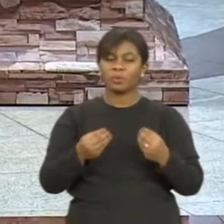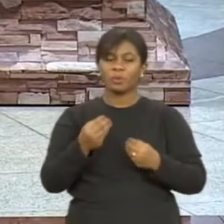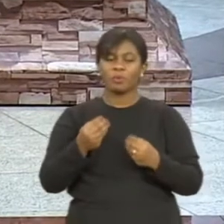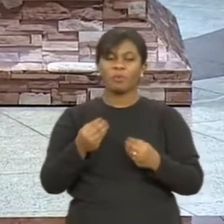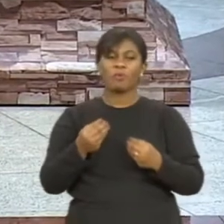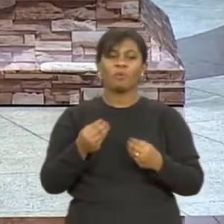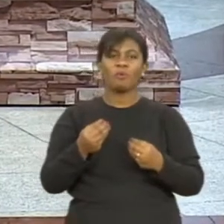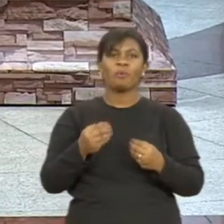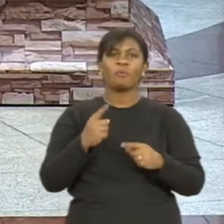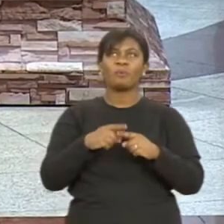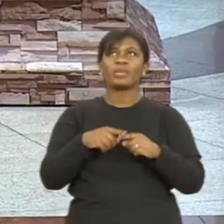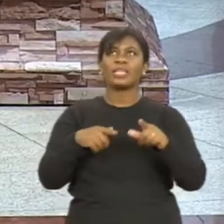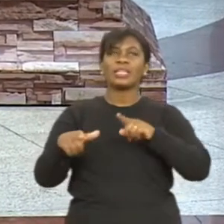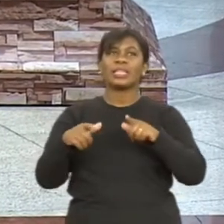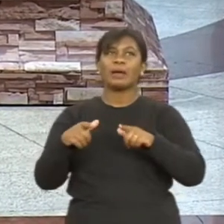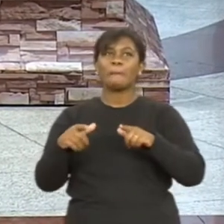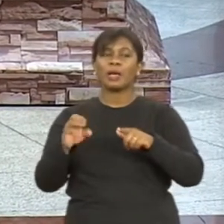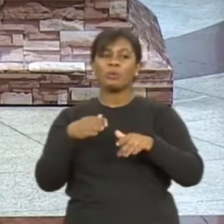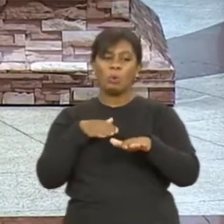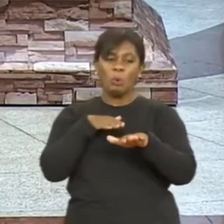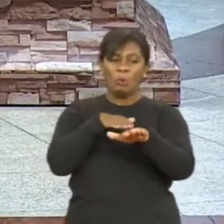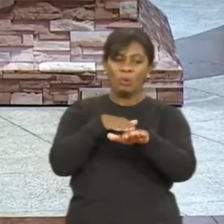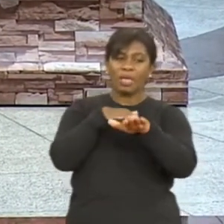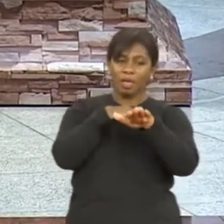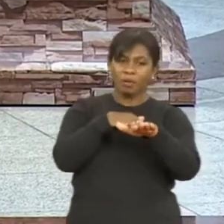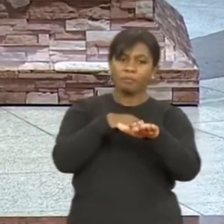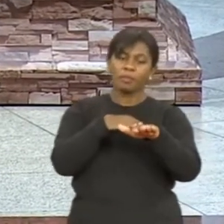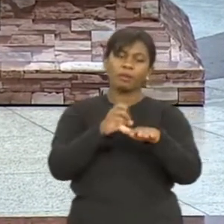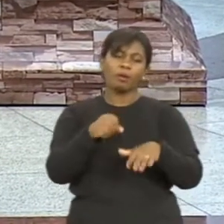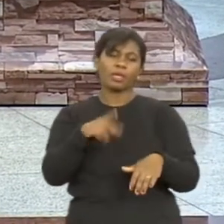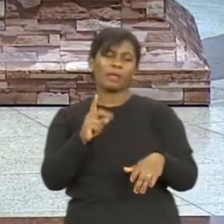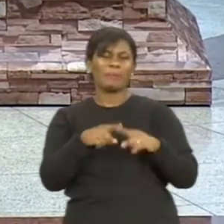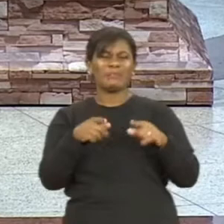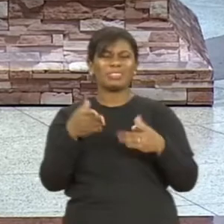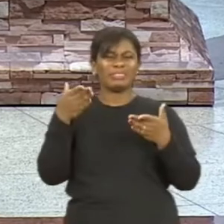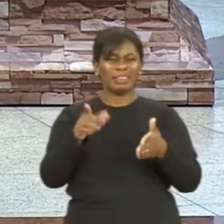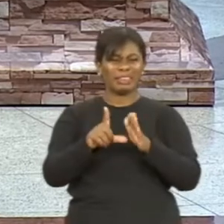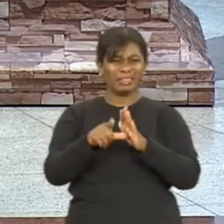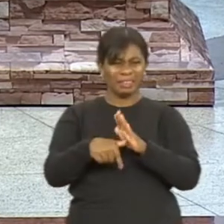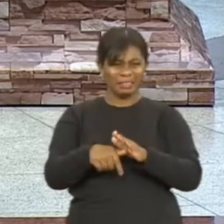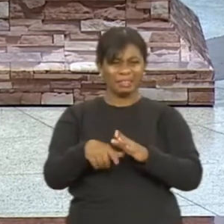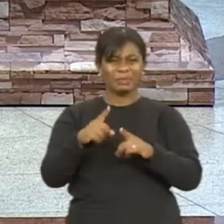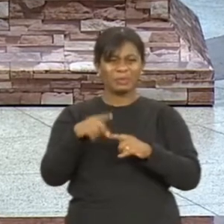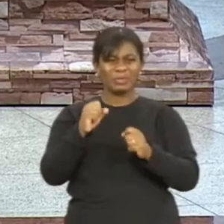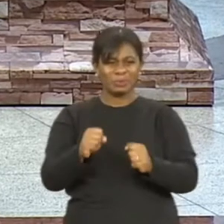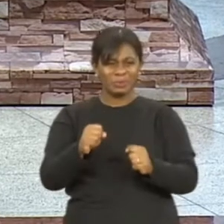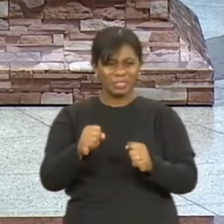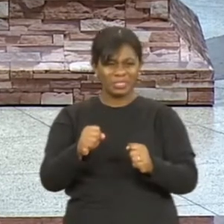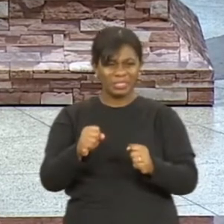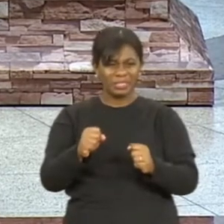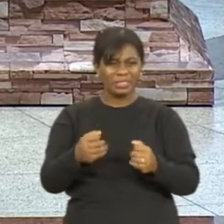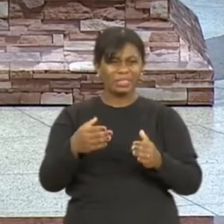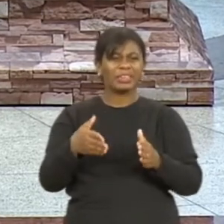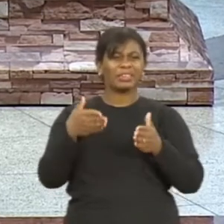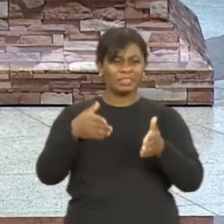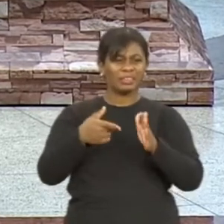trabalho, porque pegou um trânsito, aconteceu alguma coisa, tudo bem. Mas você chegar atrasado, porque você podia chegar cedo, mas você relaxou, Deus vê